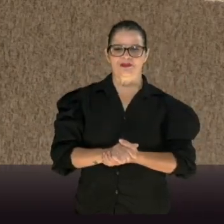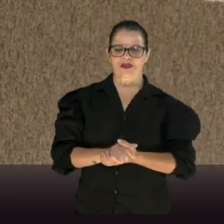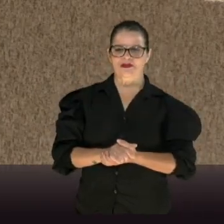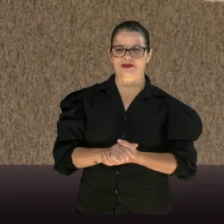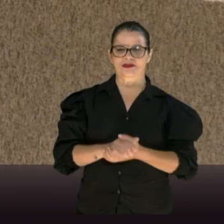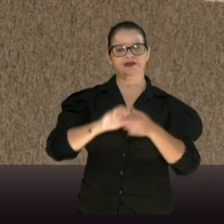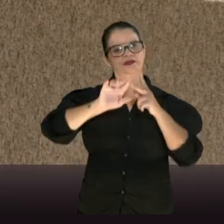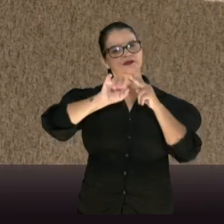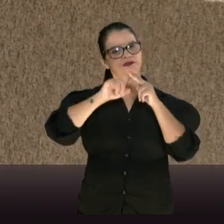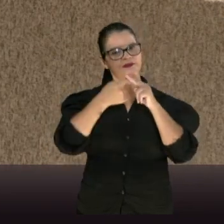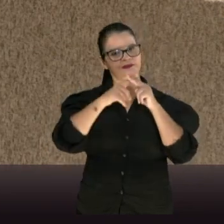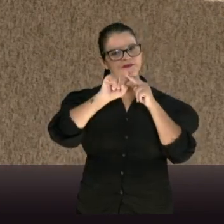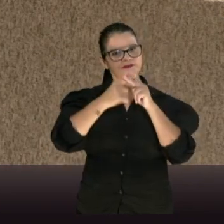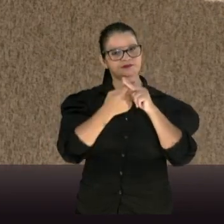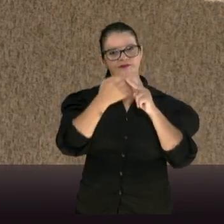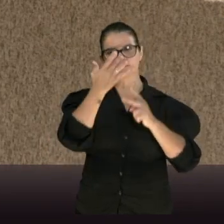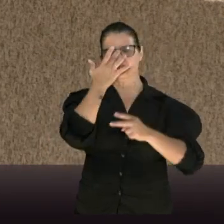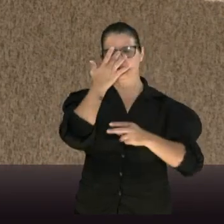Correção